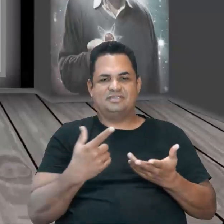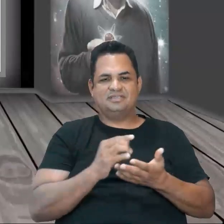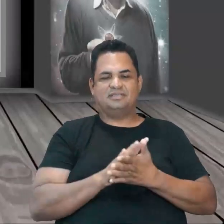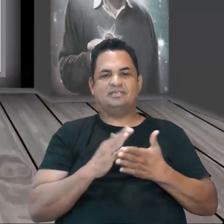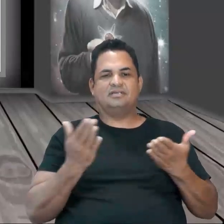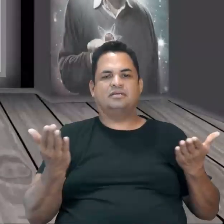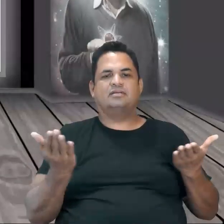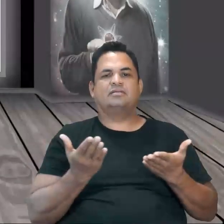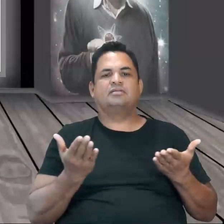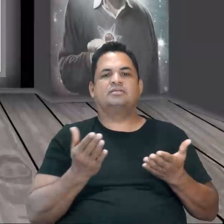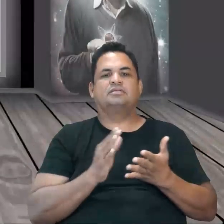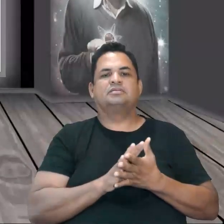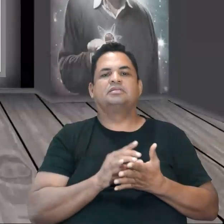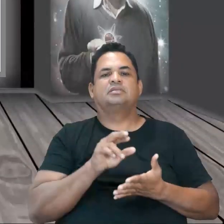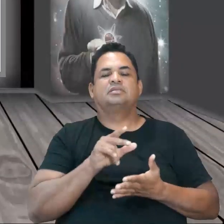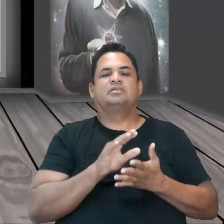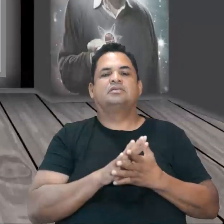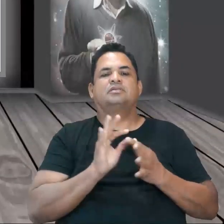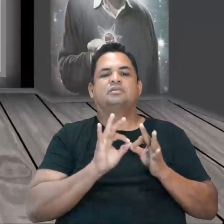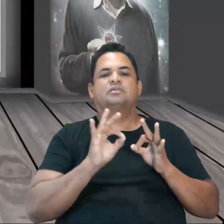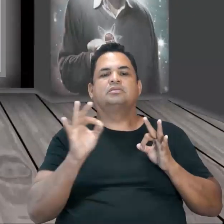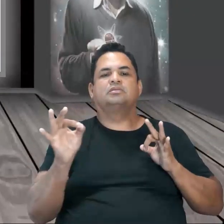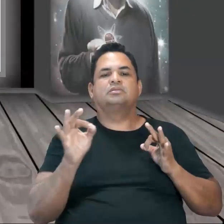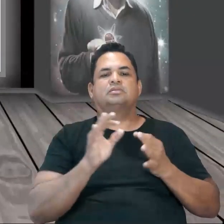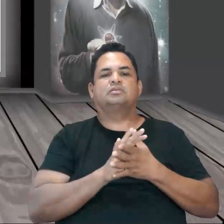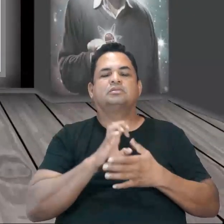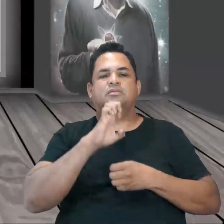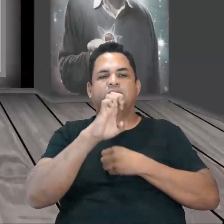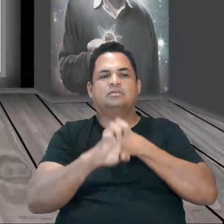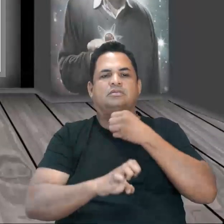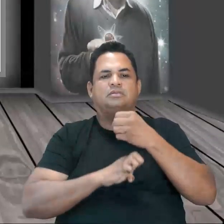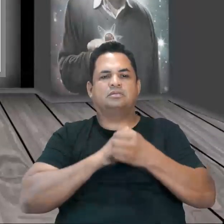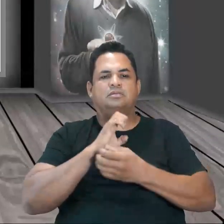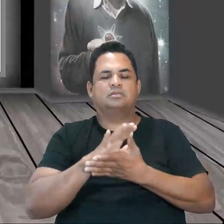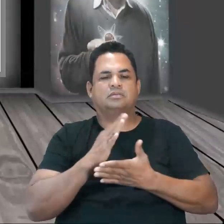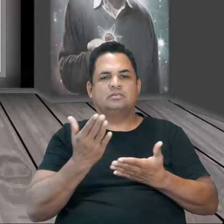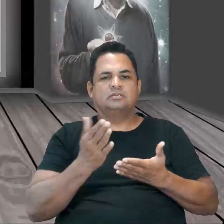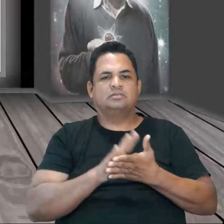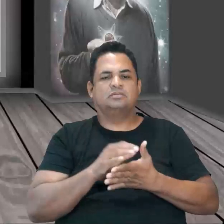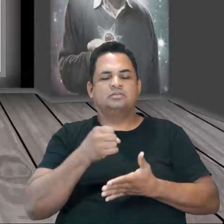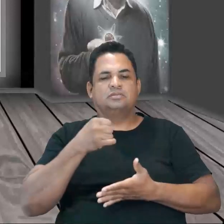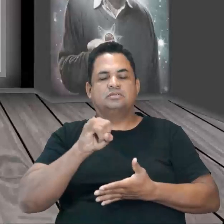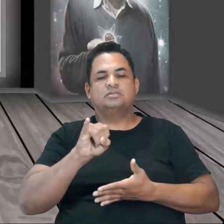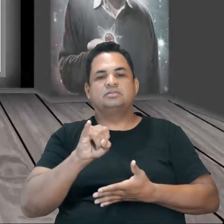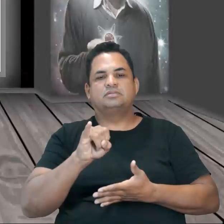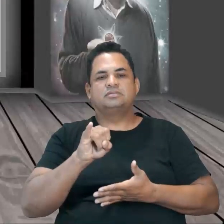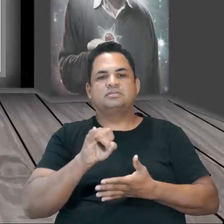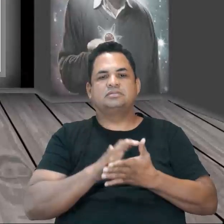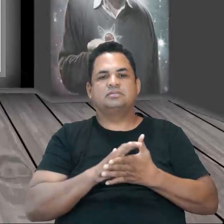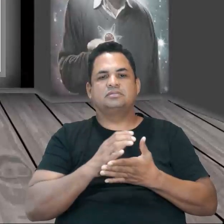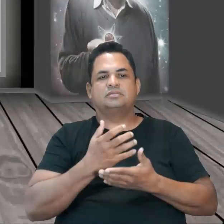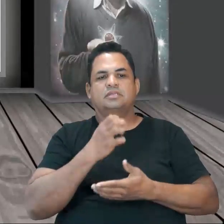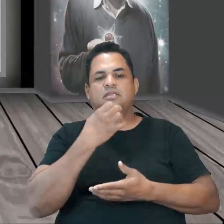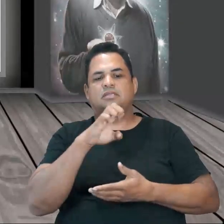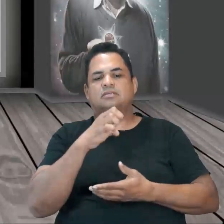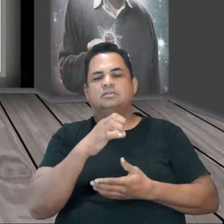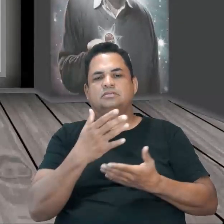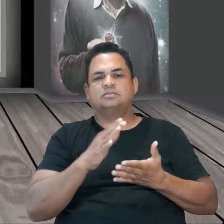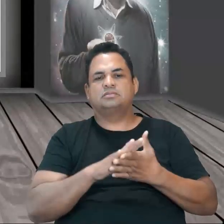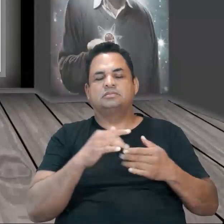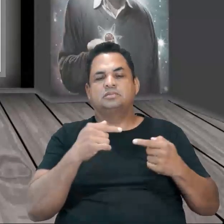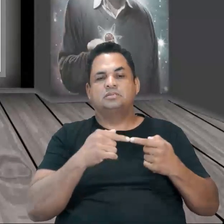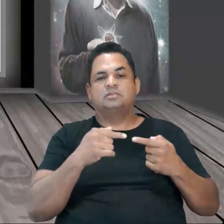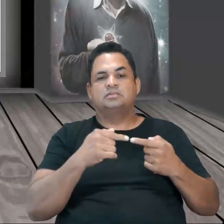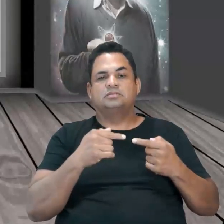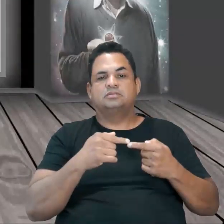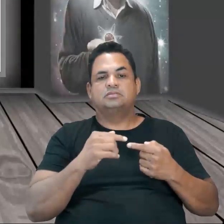têm a mesma distância, os elétrons que estão espaçados em mim, se eu eletrizasse o professor Décio, tocasse nele, elas